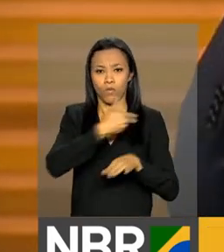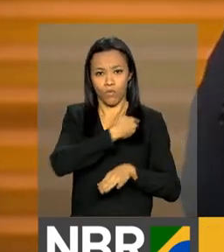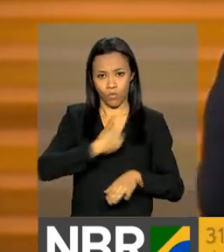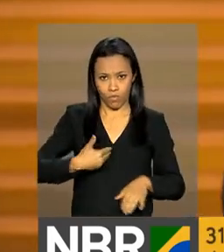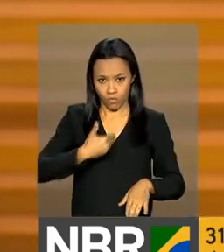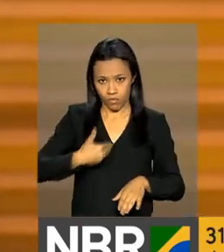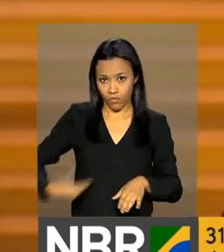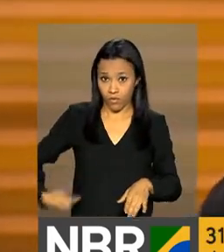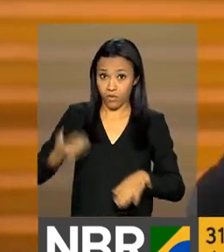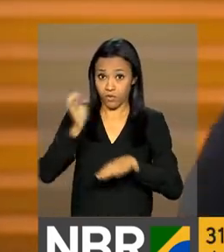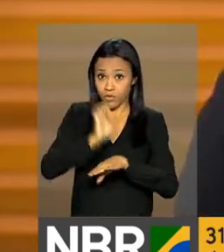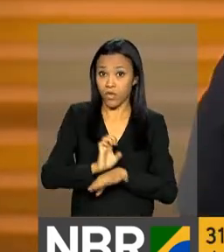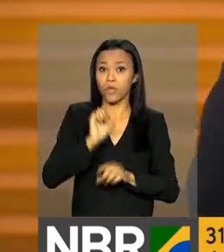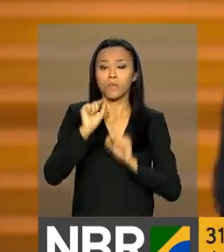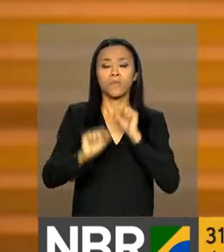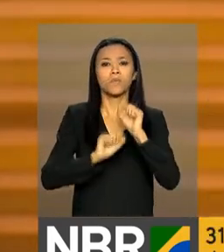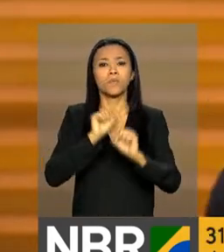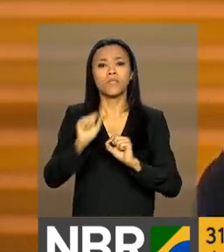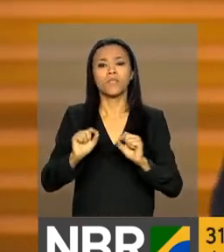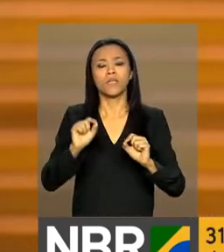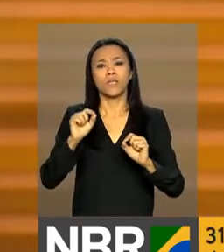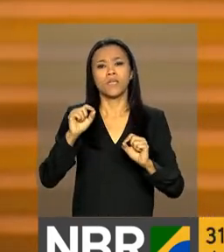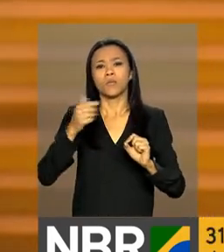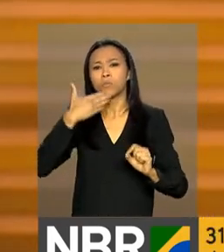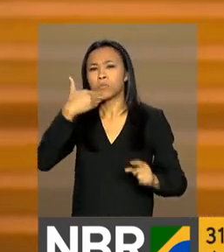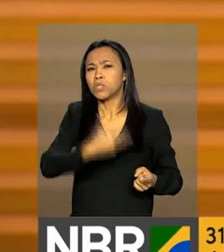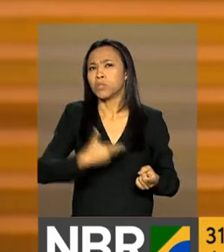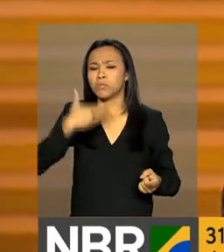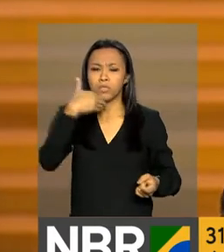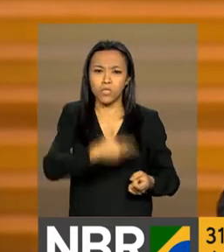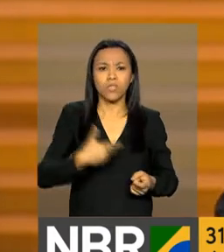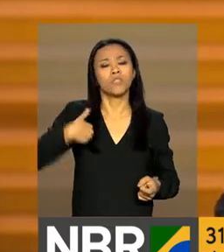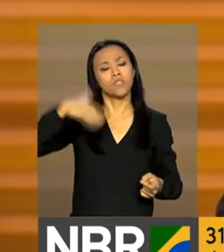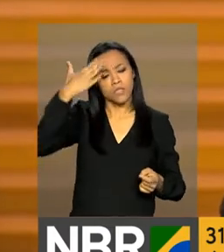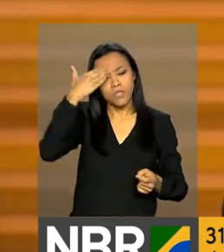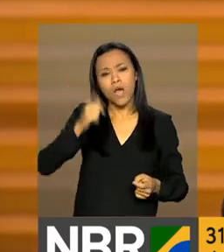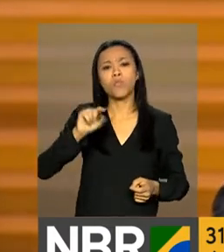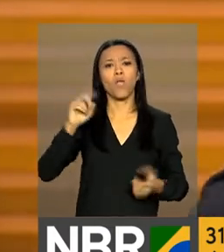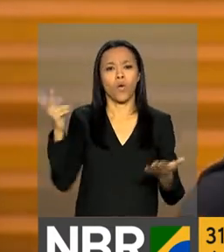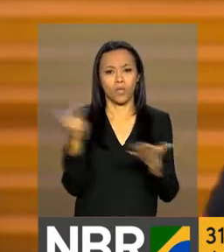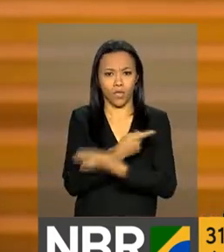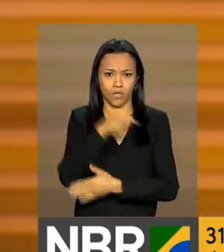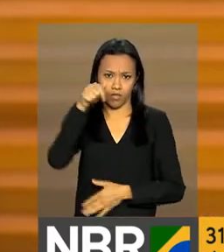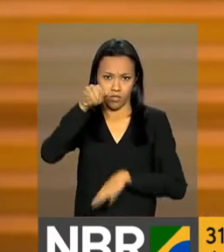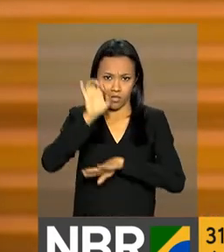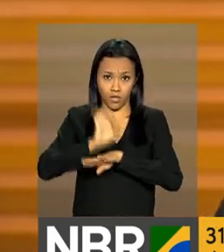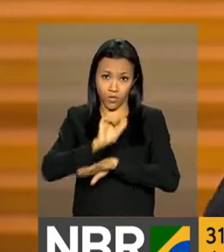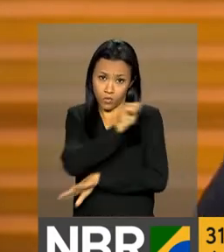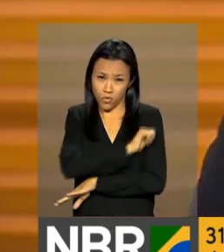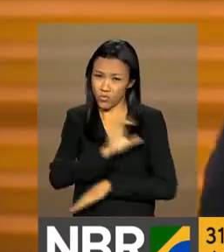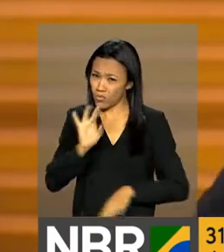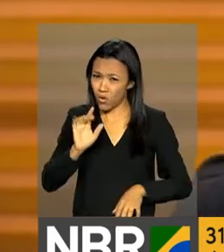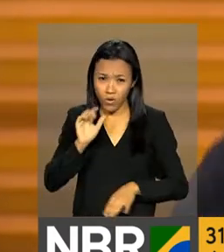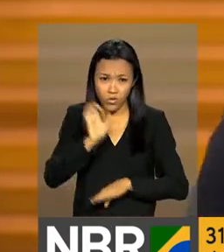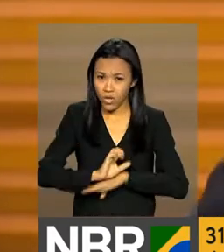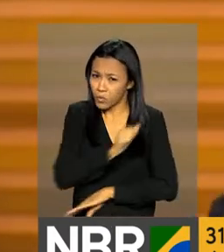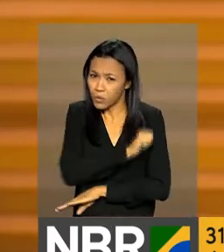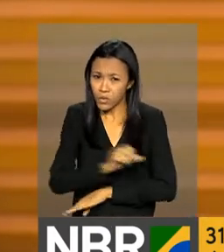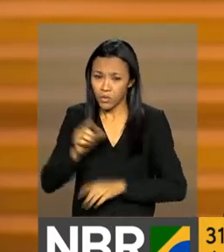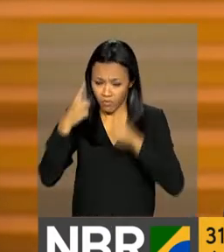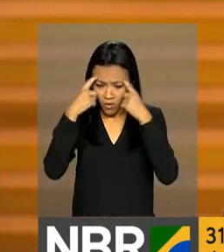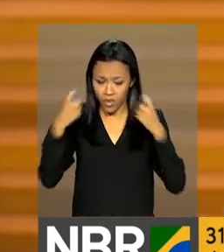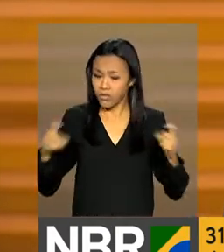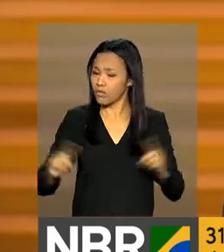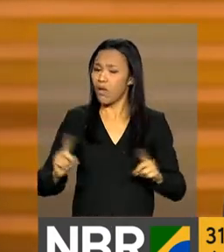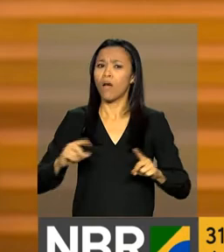gente clamava, porque sabe das dificuldades que o Rio vive hoje, e não apenas o Rio, né? A questão da violência vem